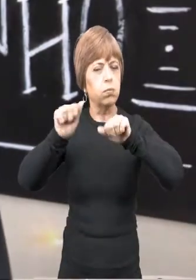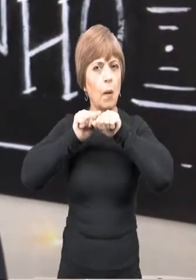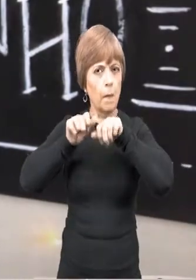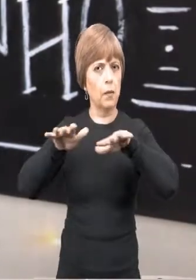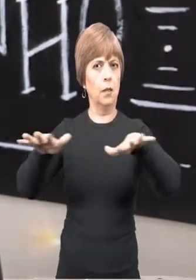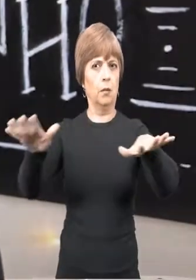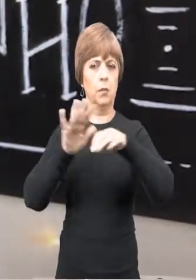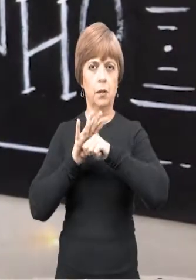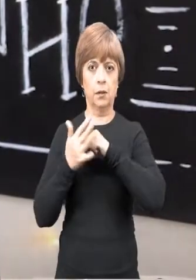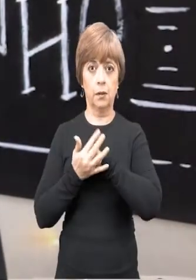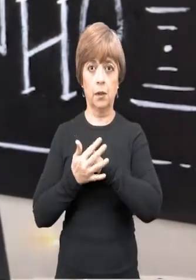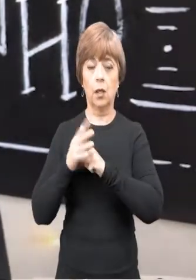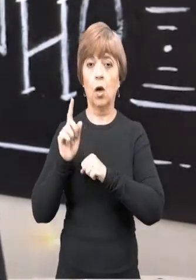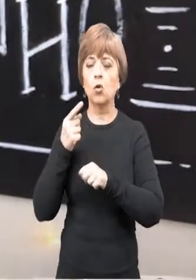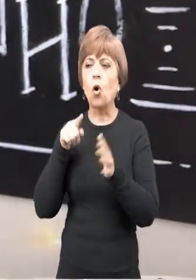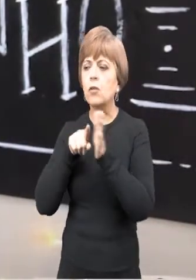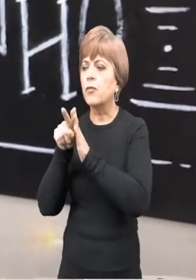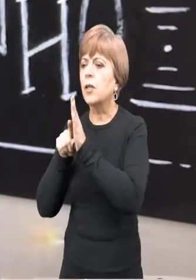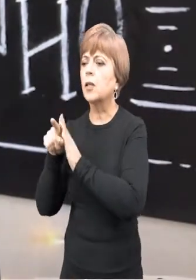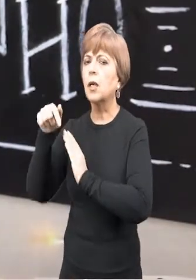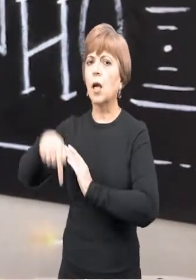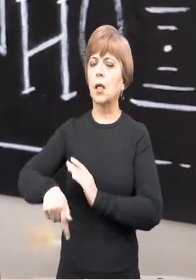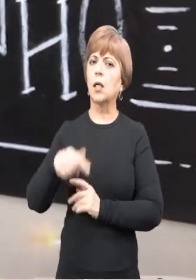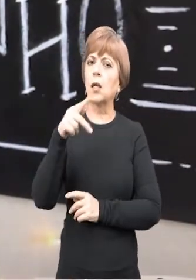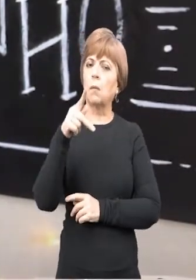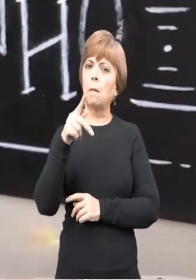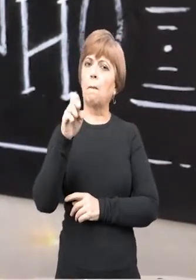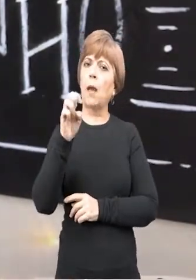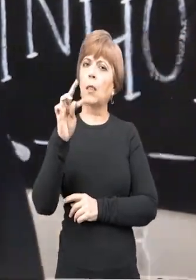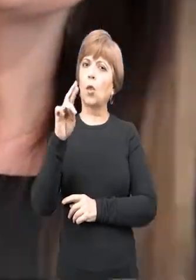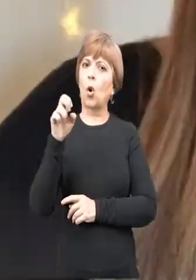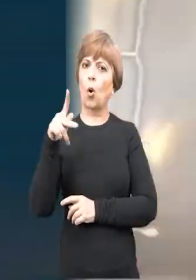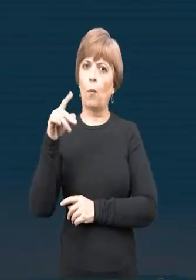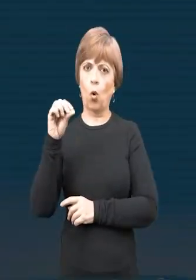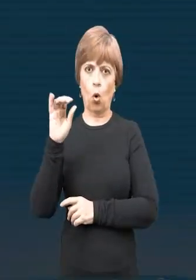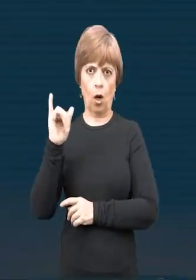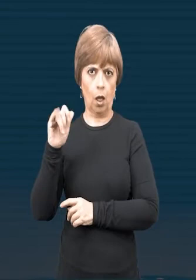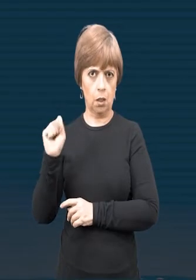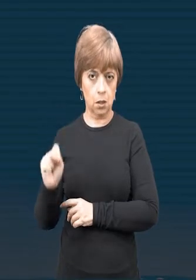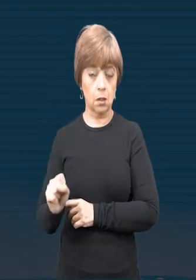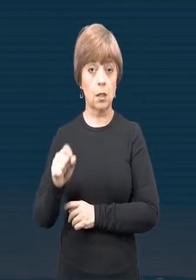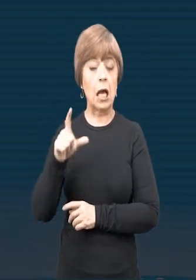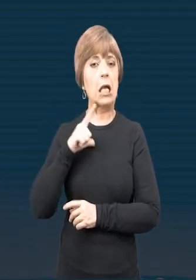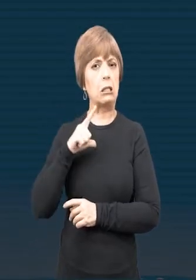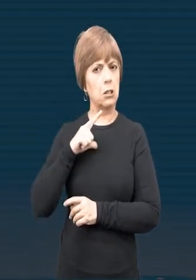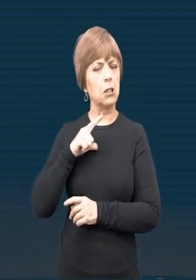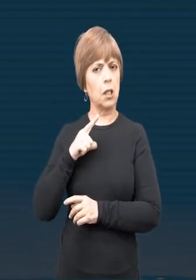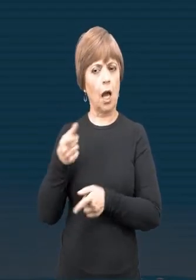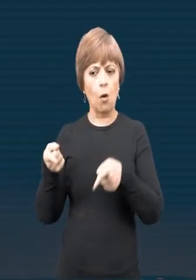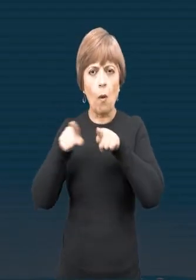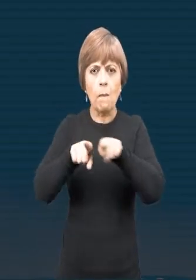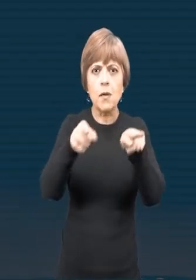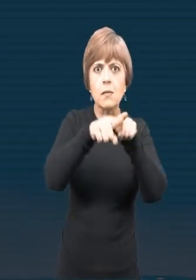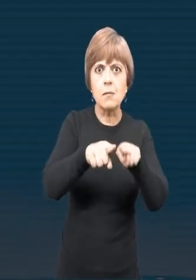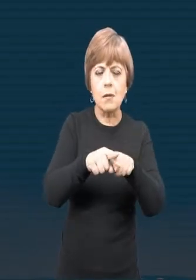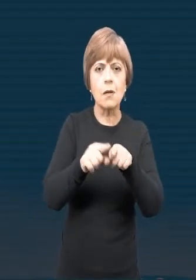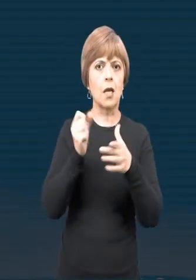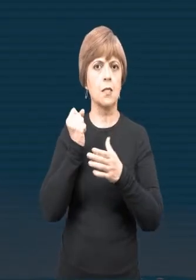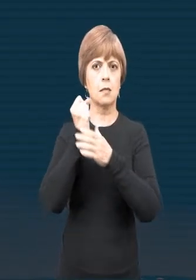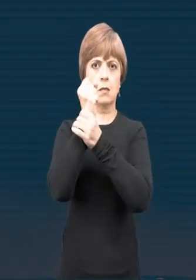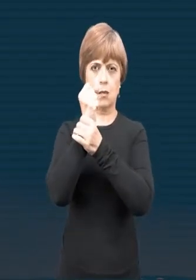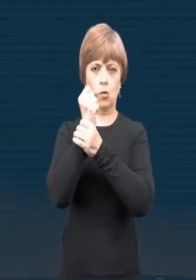essa atuação. Aqui em Petrópolis a gente tem uma parceria muito sólida na área de tutela da saúde com o Ministério Público